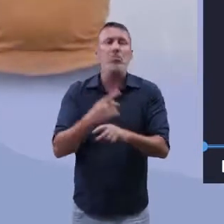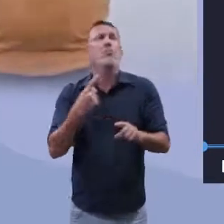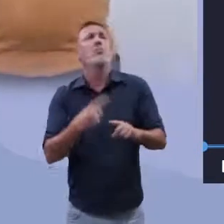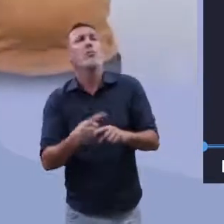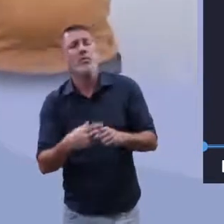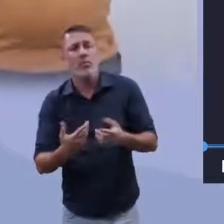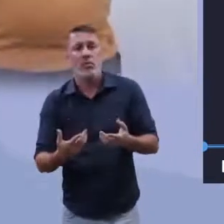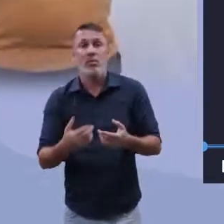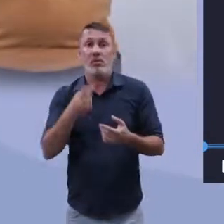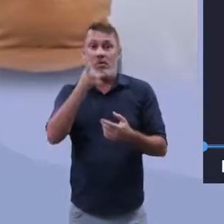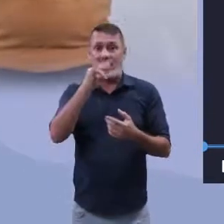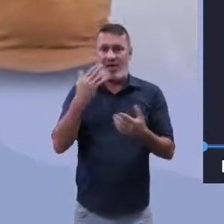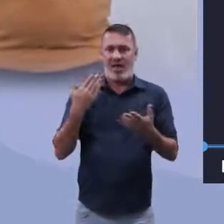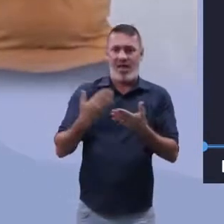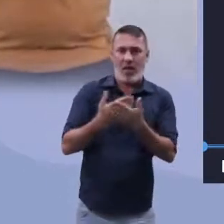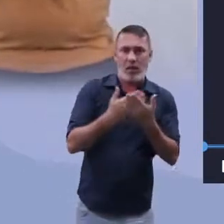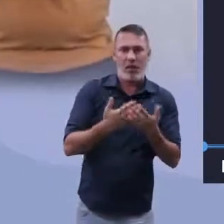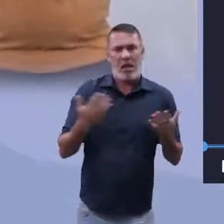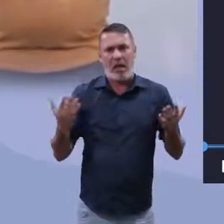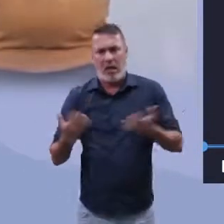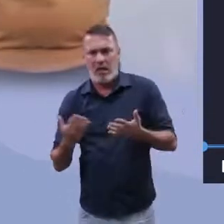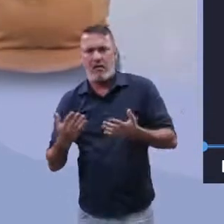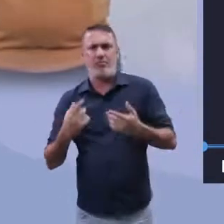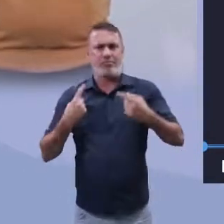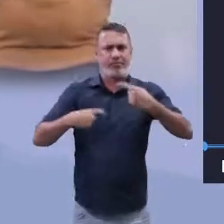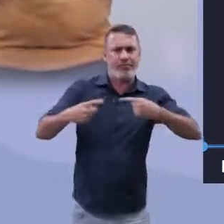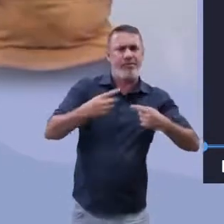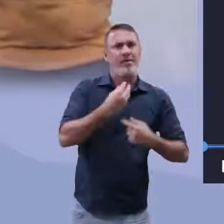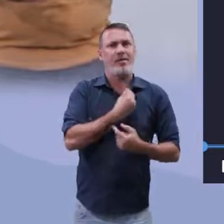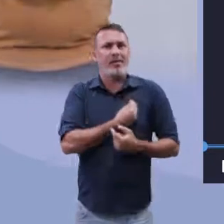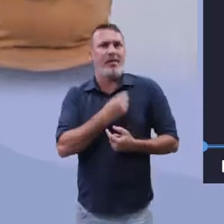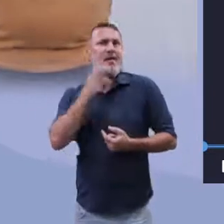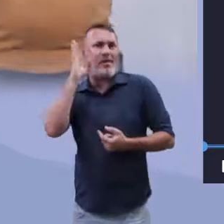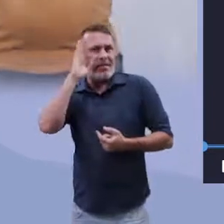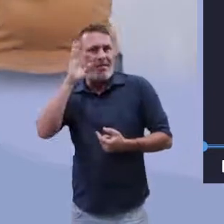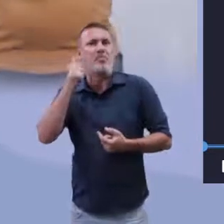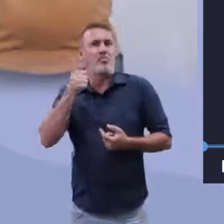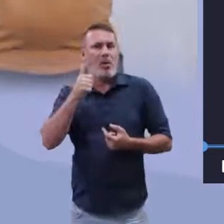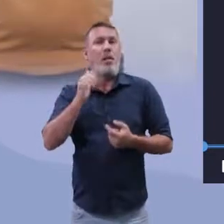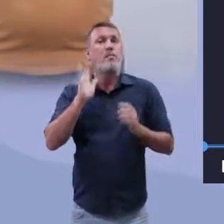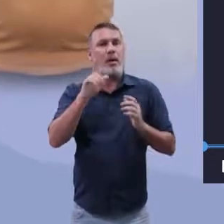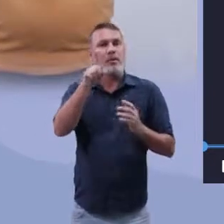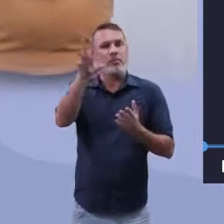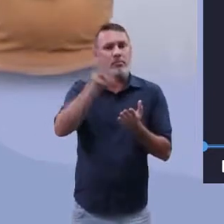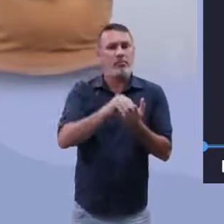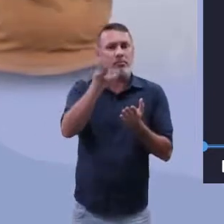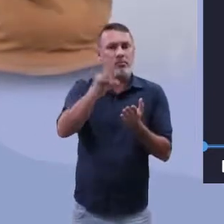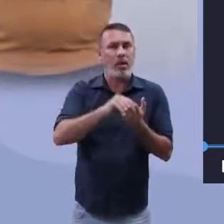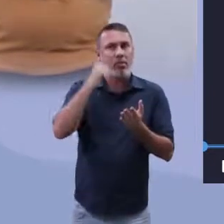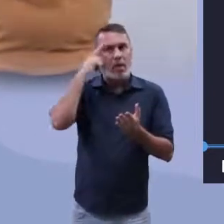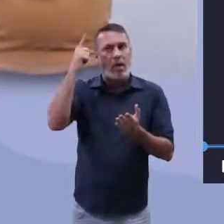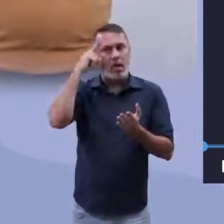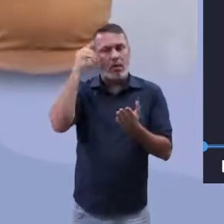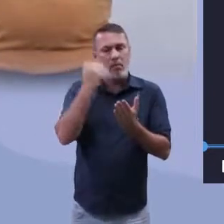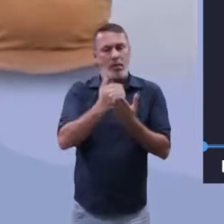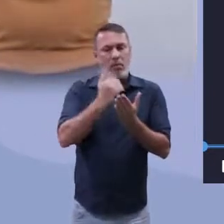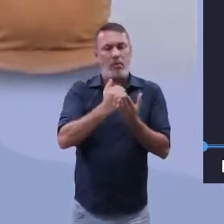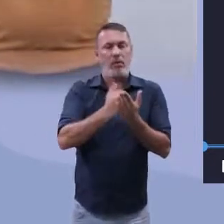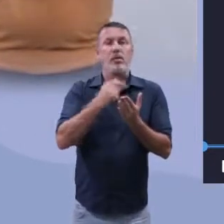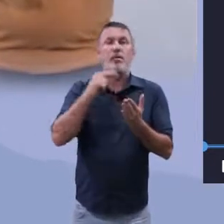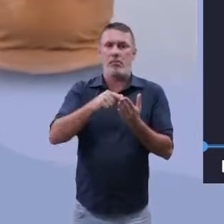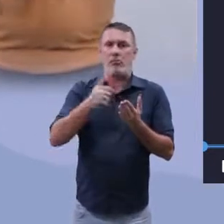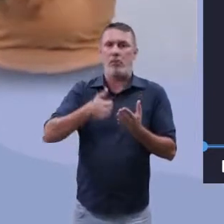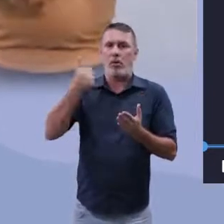escreva, porque a aula de atualidades é bom discutir, falar, mas colocar suas ideias no papel,